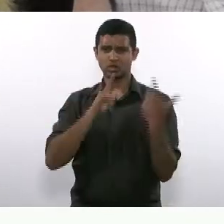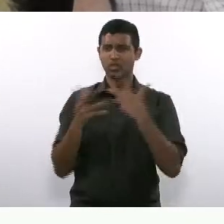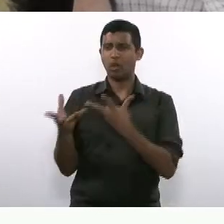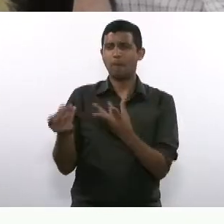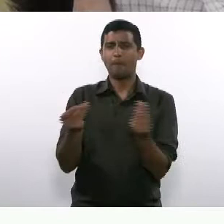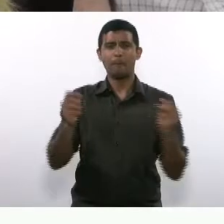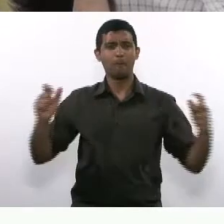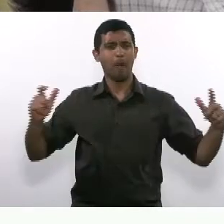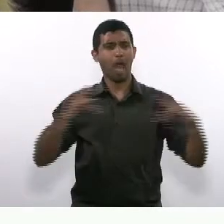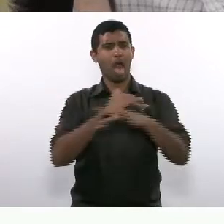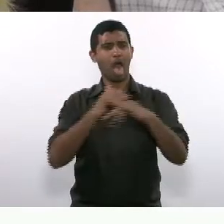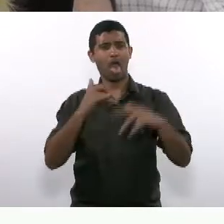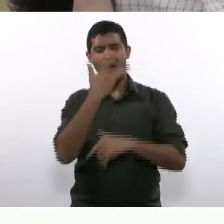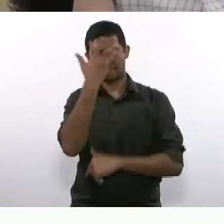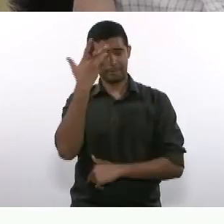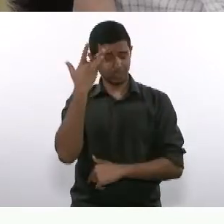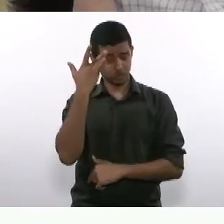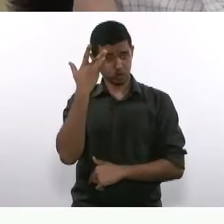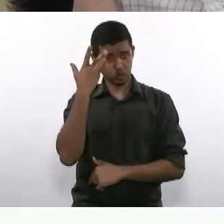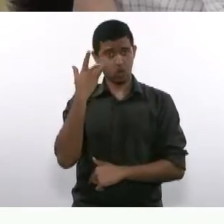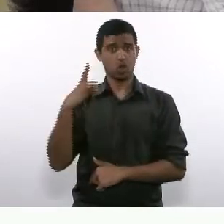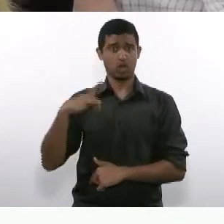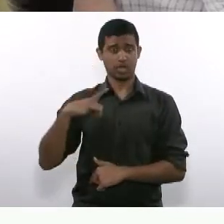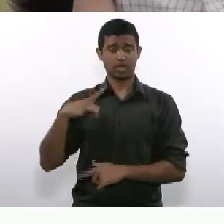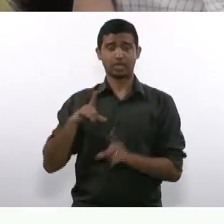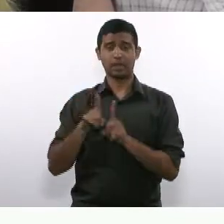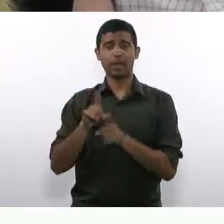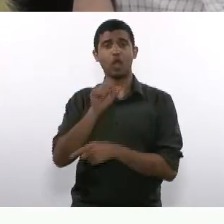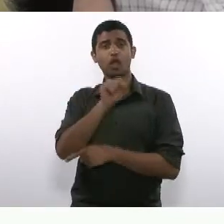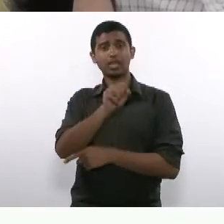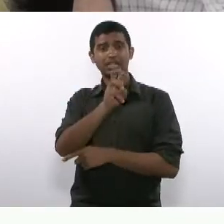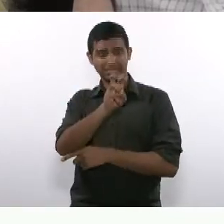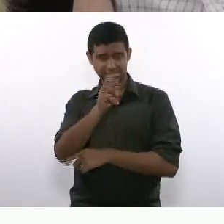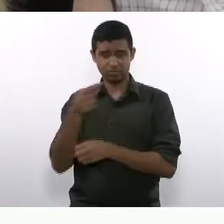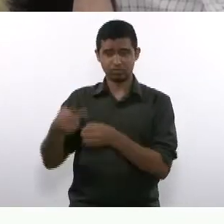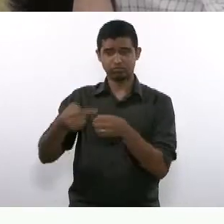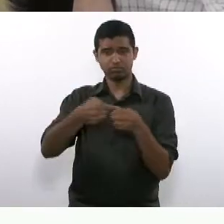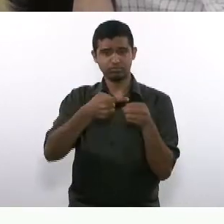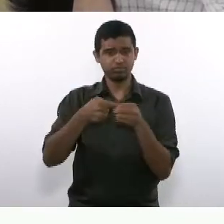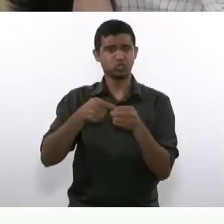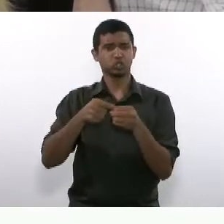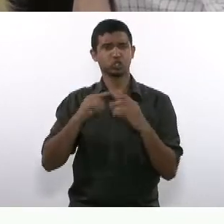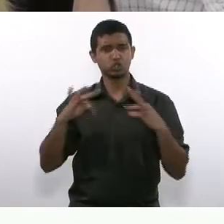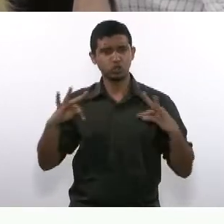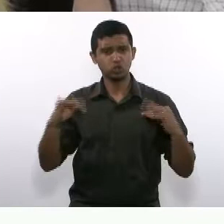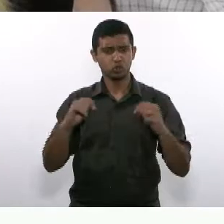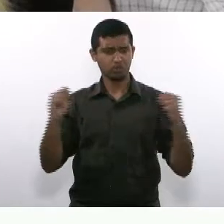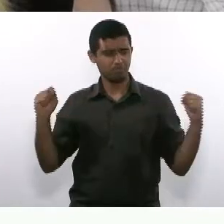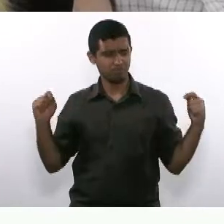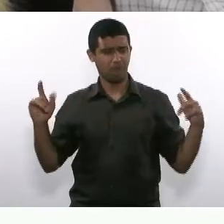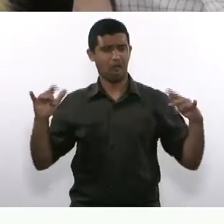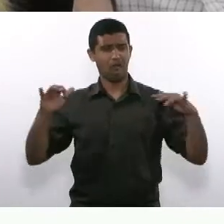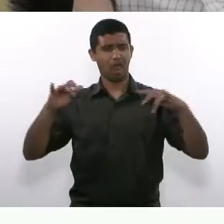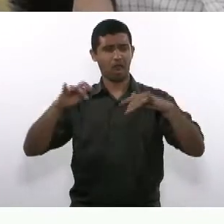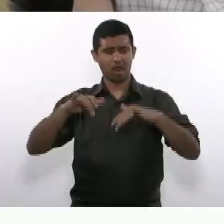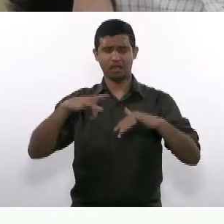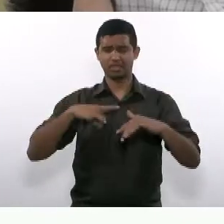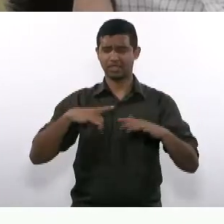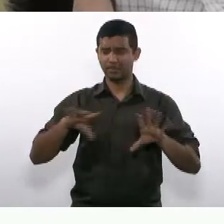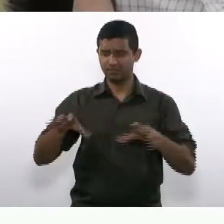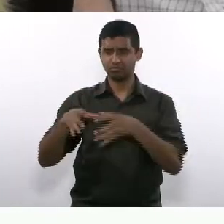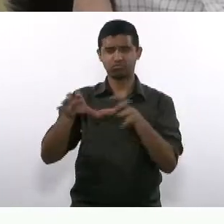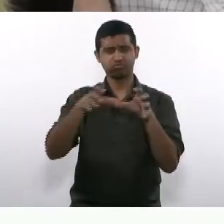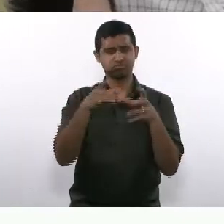trouxe os municípios, 85 municípios participantes. Eles vieram com força total, com a sua capacidade turística, com